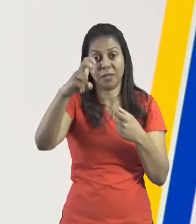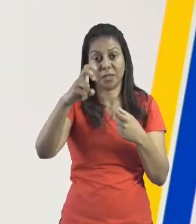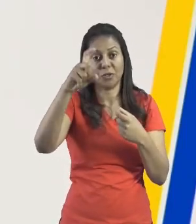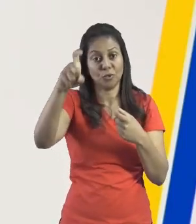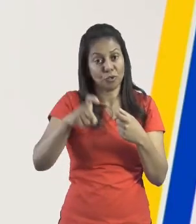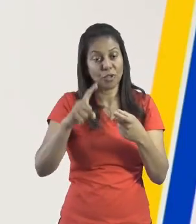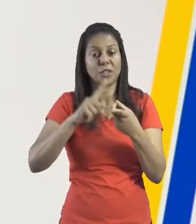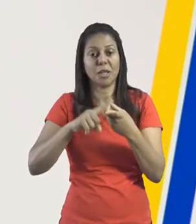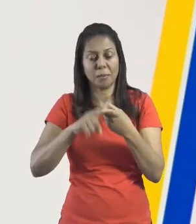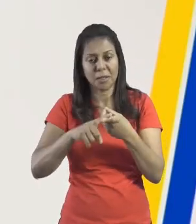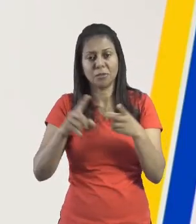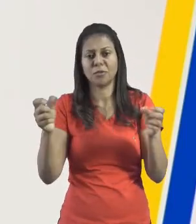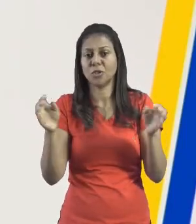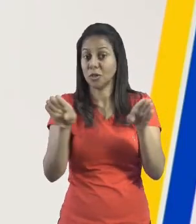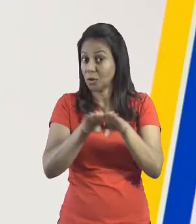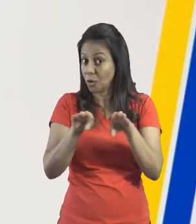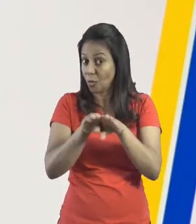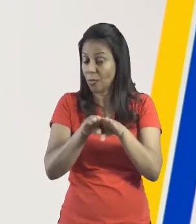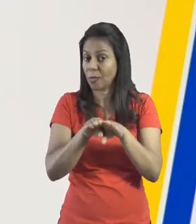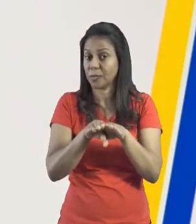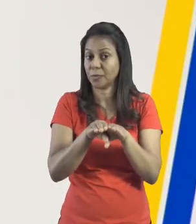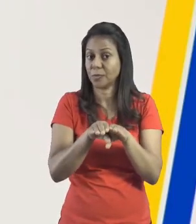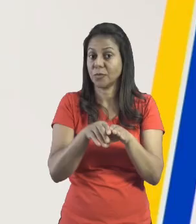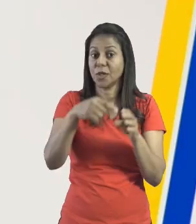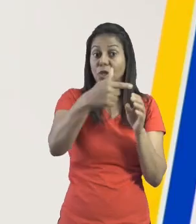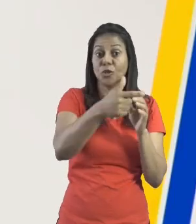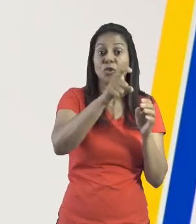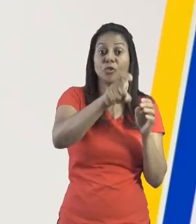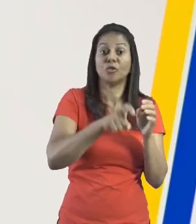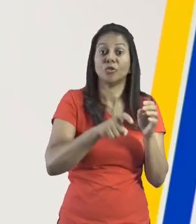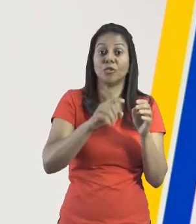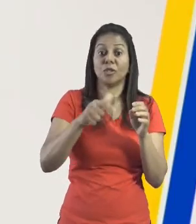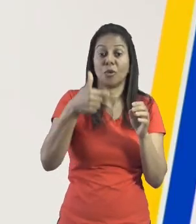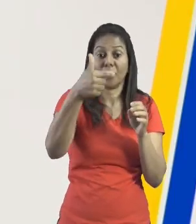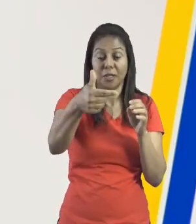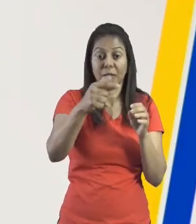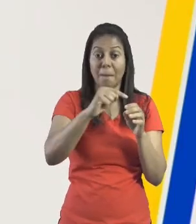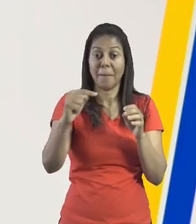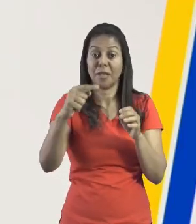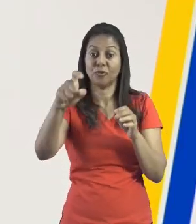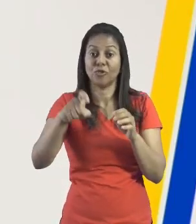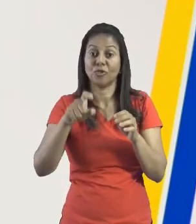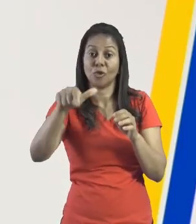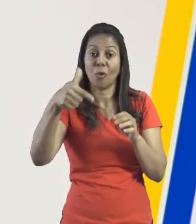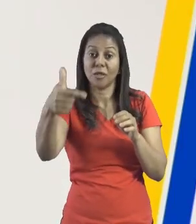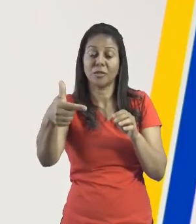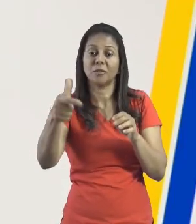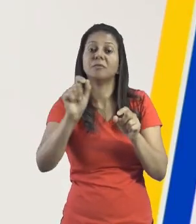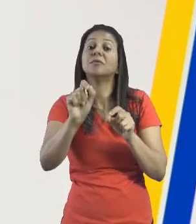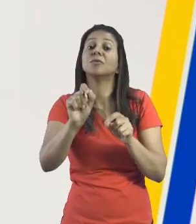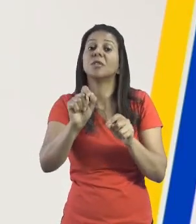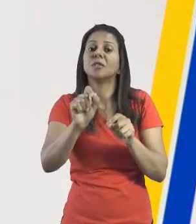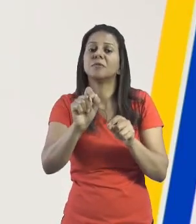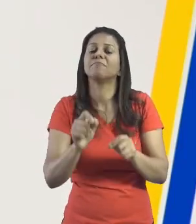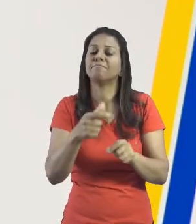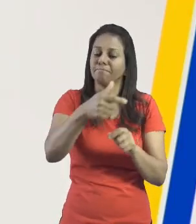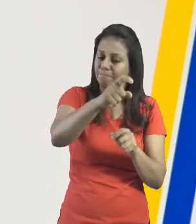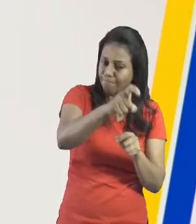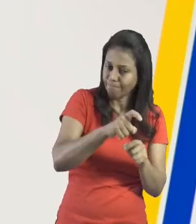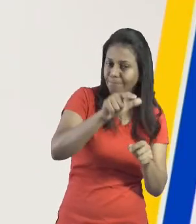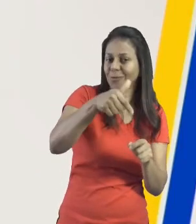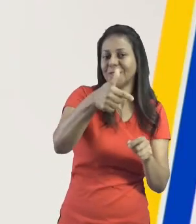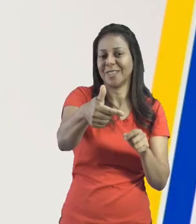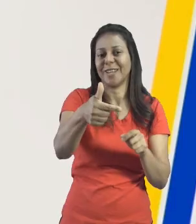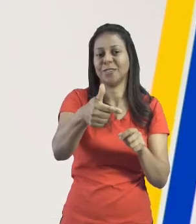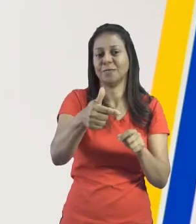que também são semelhantes. 2x quadrado menos x quadrado dá apenas o quê? X quadrado.